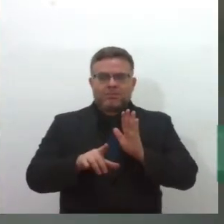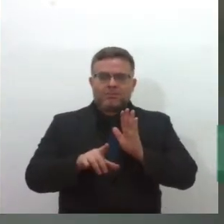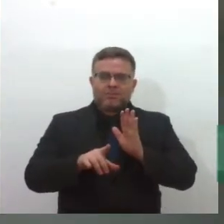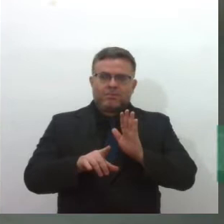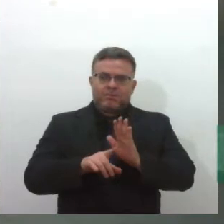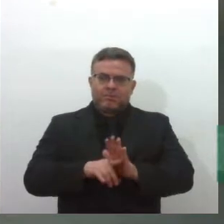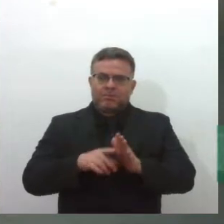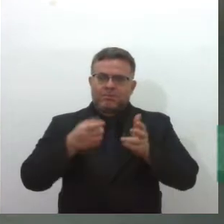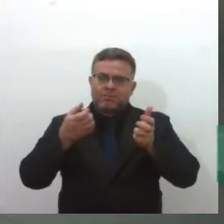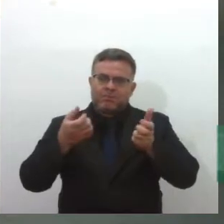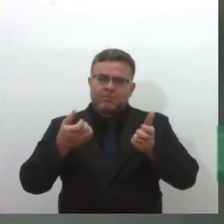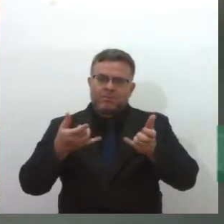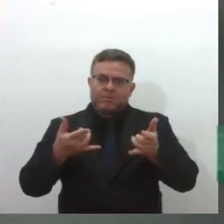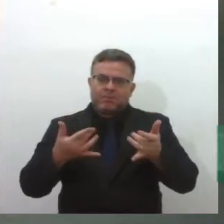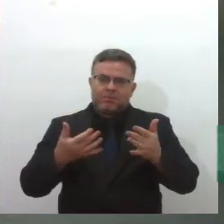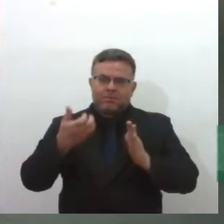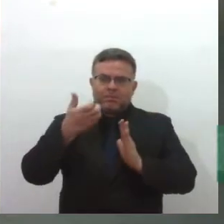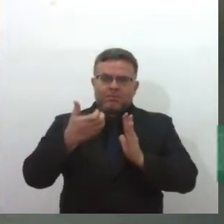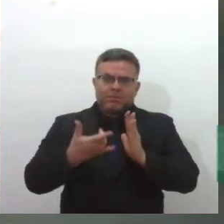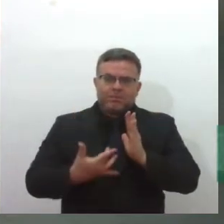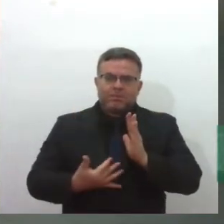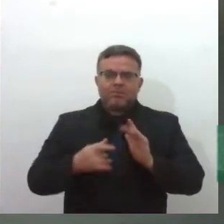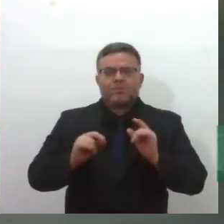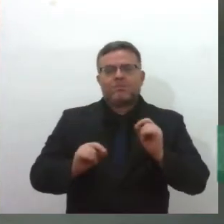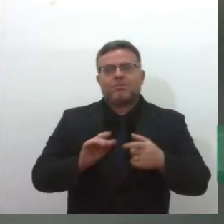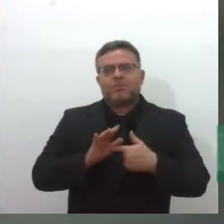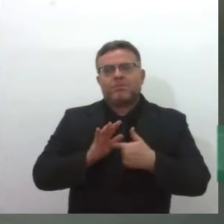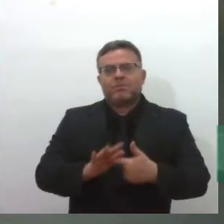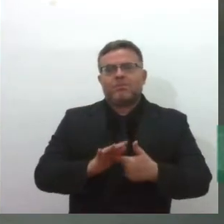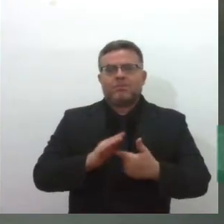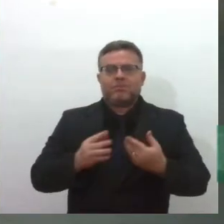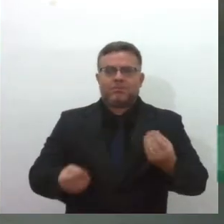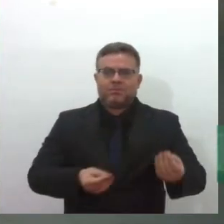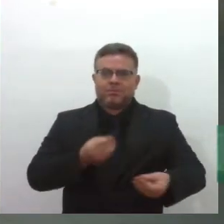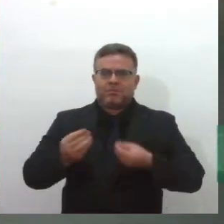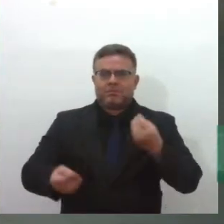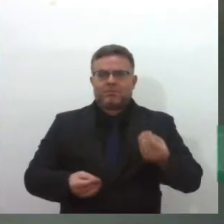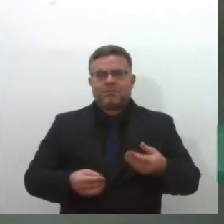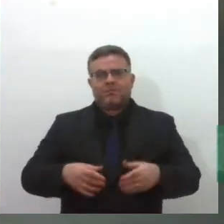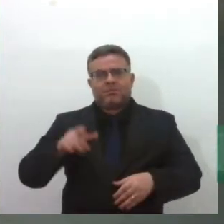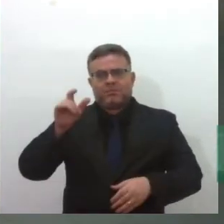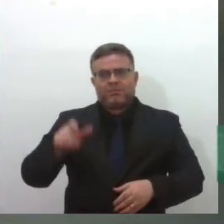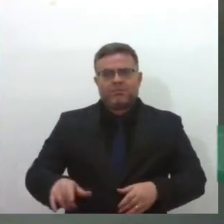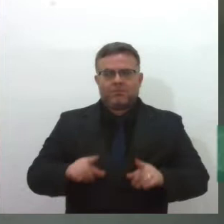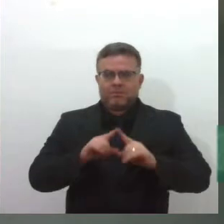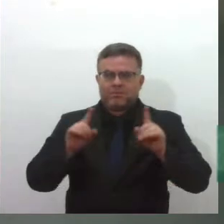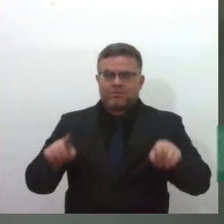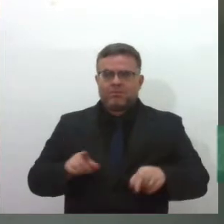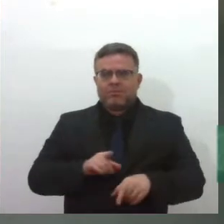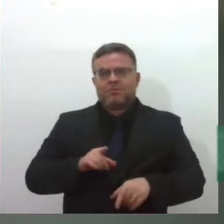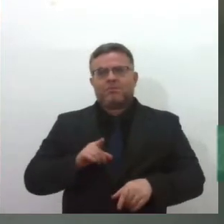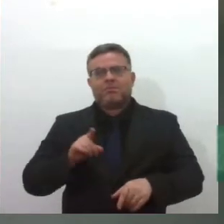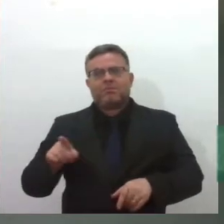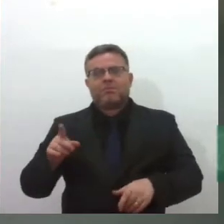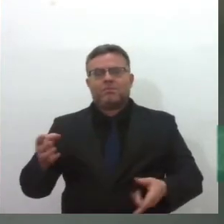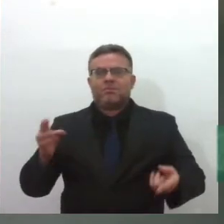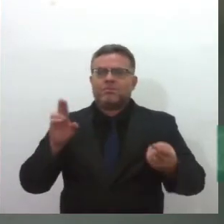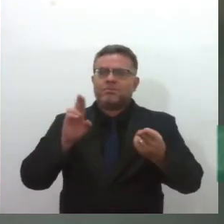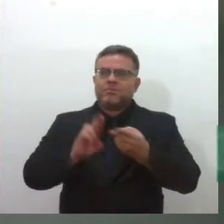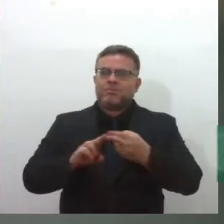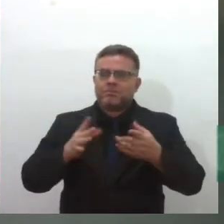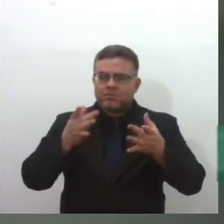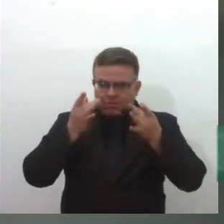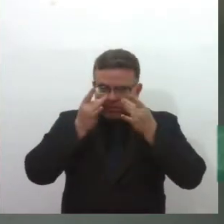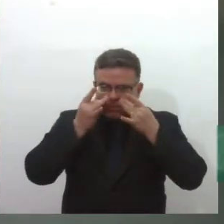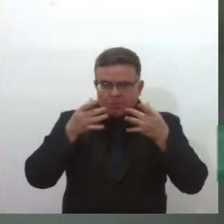você falou, tocou num caso importante, cita o caso, né, de um servidor do Senado Federal, aí, que foi preso em flagrante na